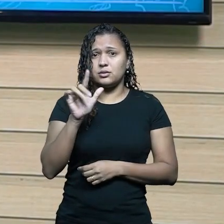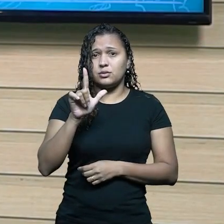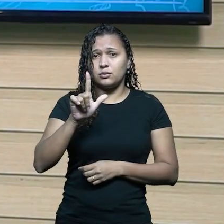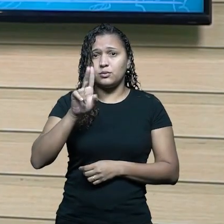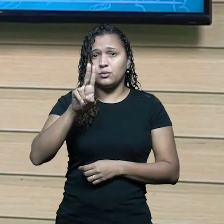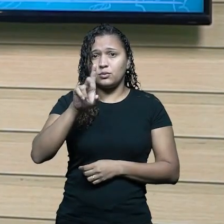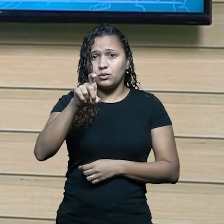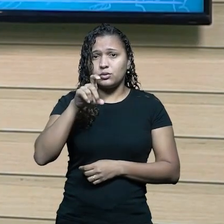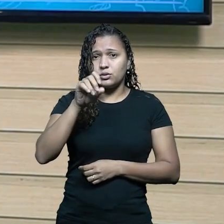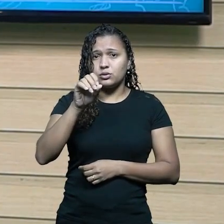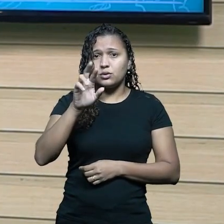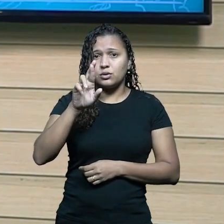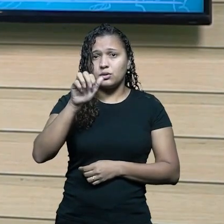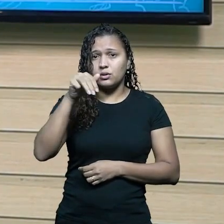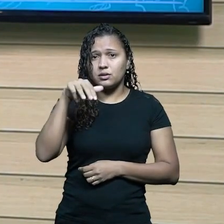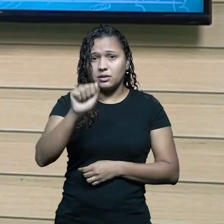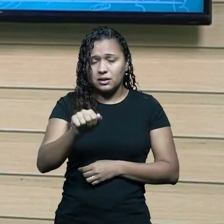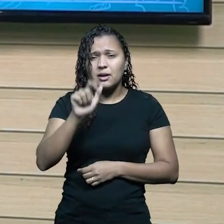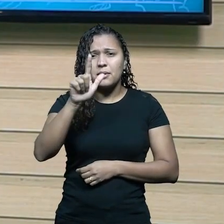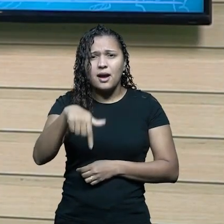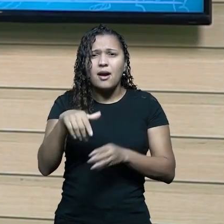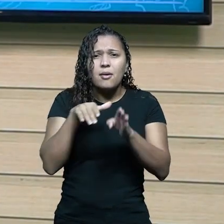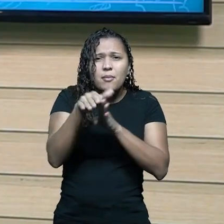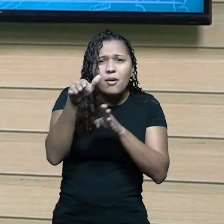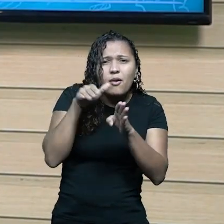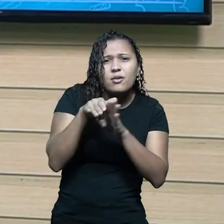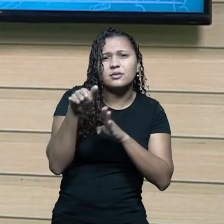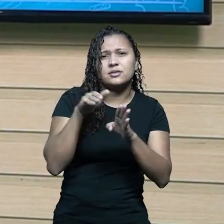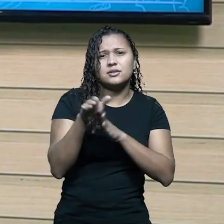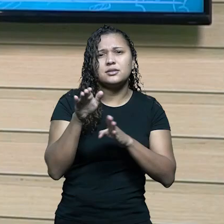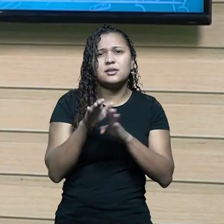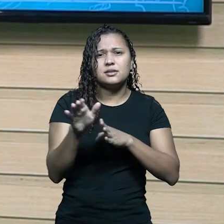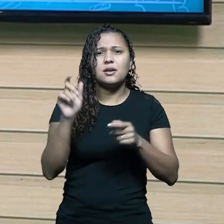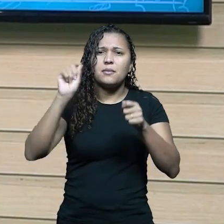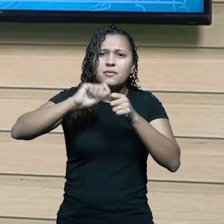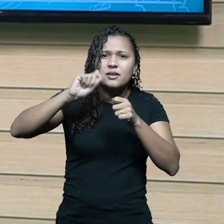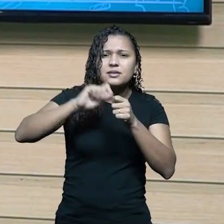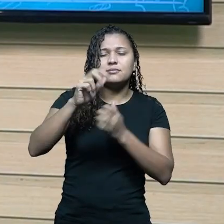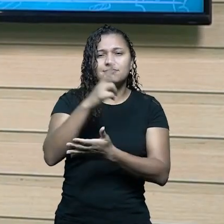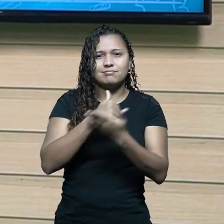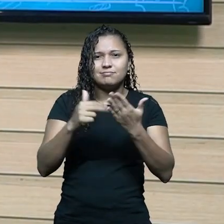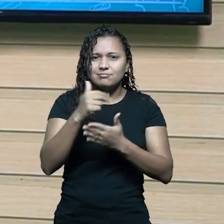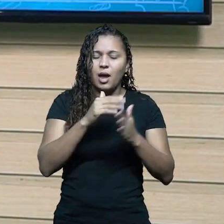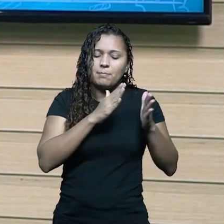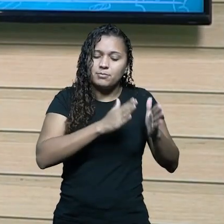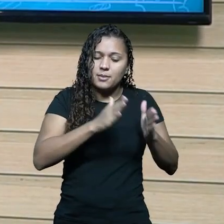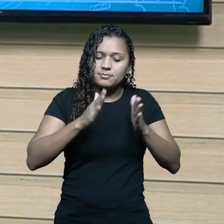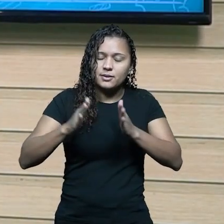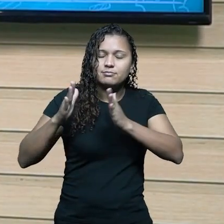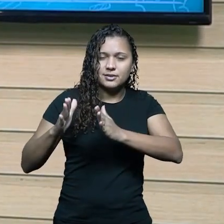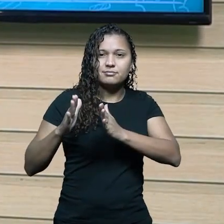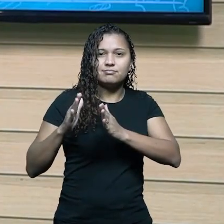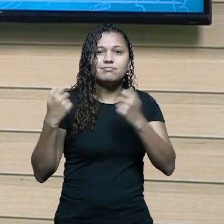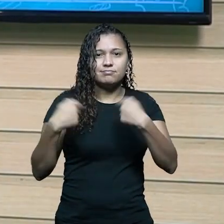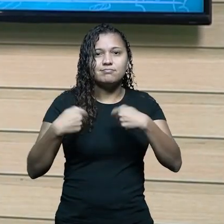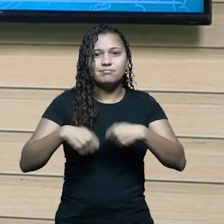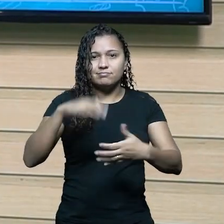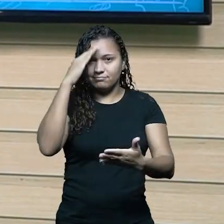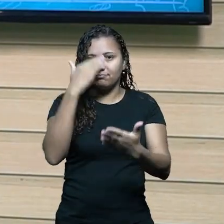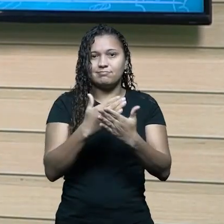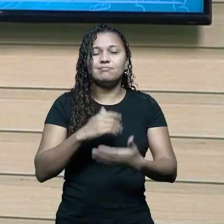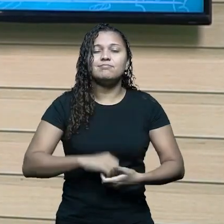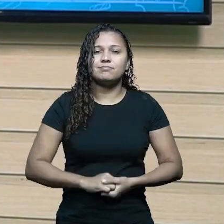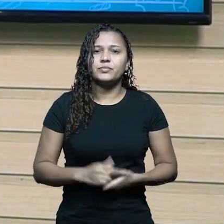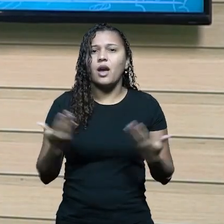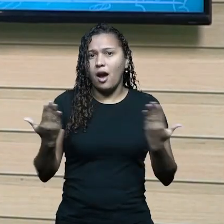uma orientação para a produção deste desenho, seguindo a sequência que o fluxograma vai indicar. Nós vamos ver agora